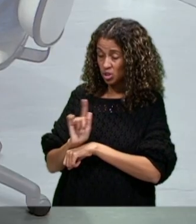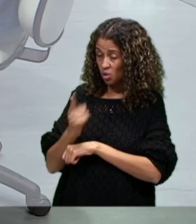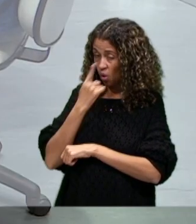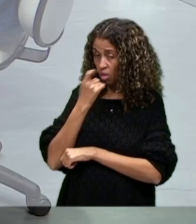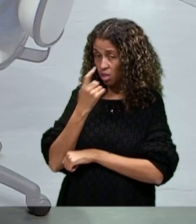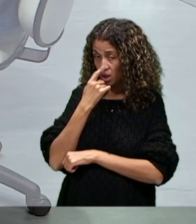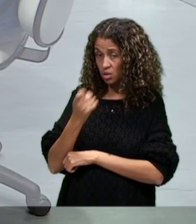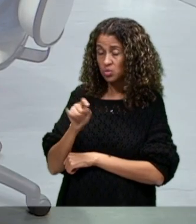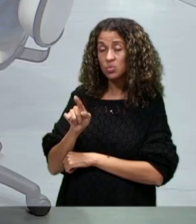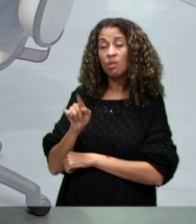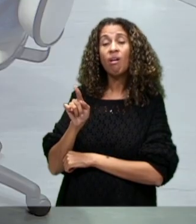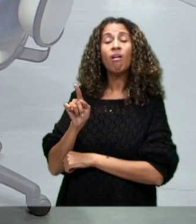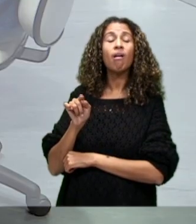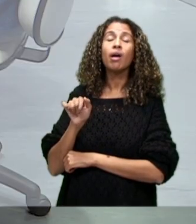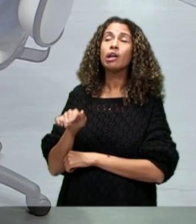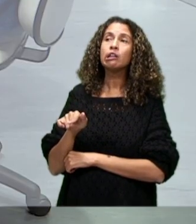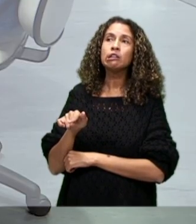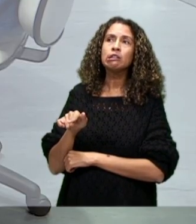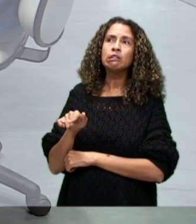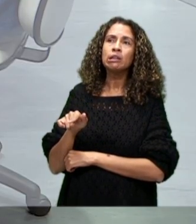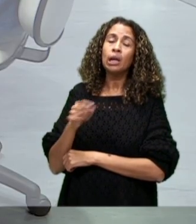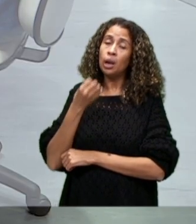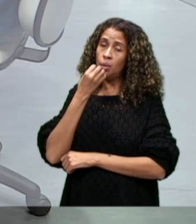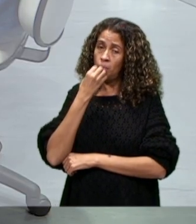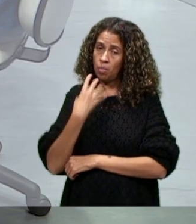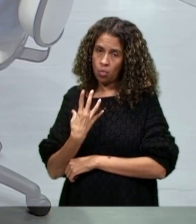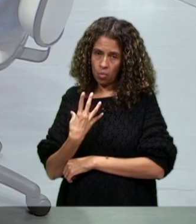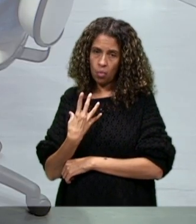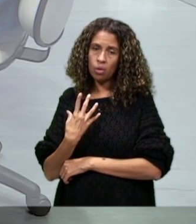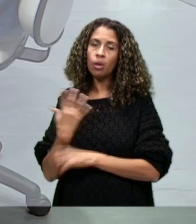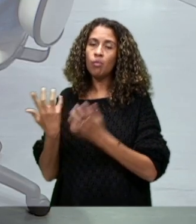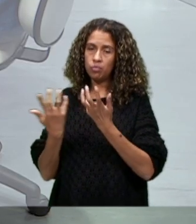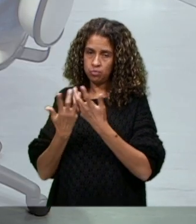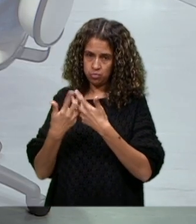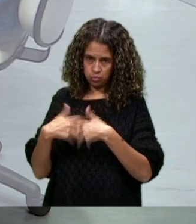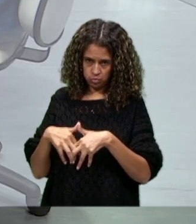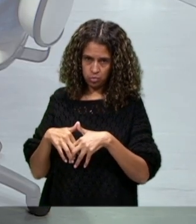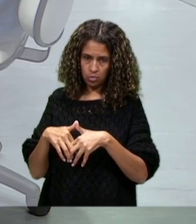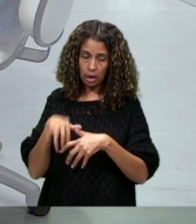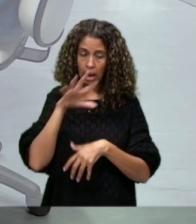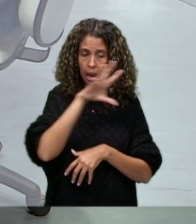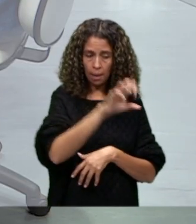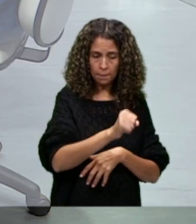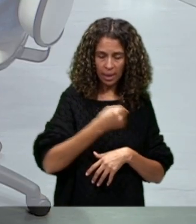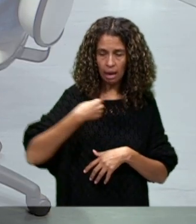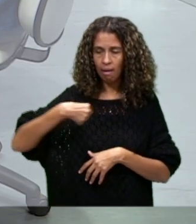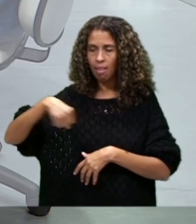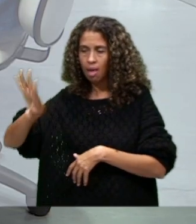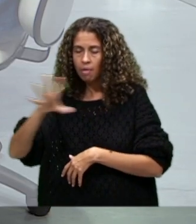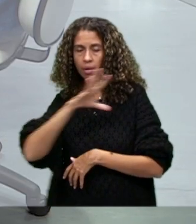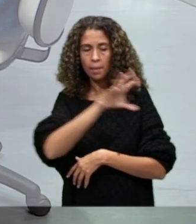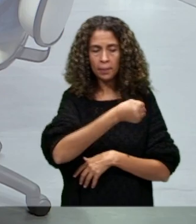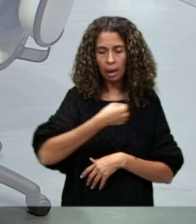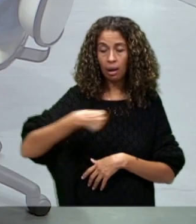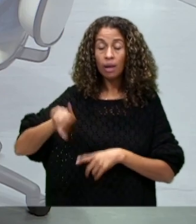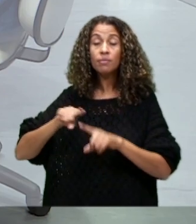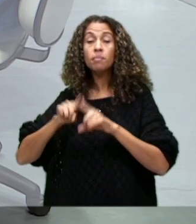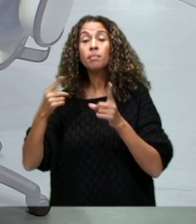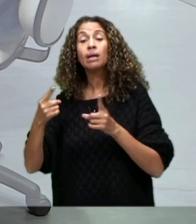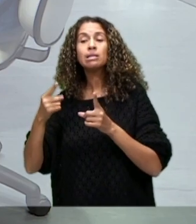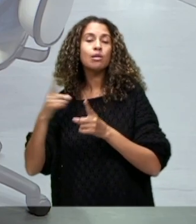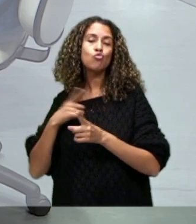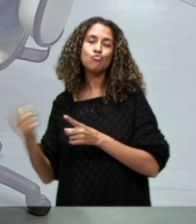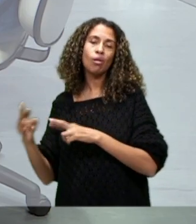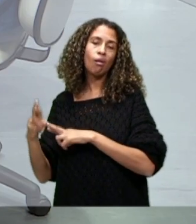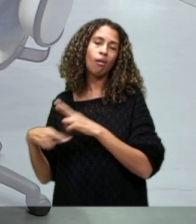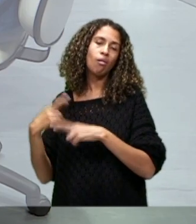que ela é eficiente no seu coletar e levar, mas ela é ineficaz no ponto de vista de